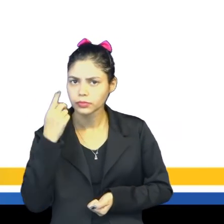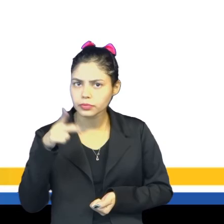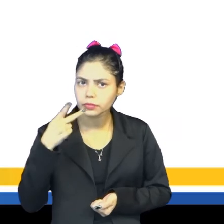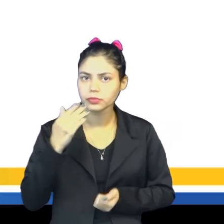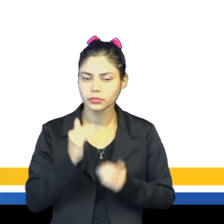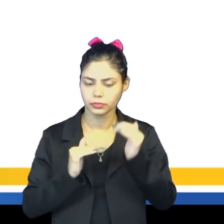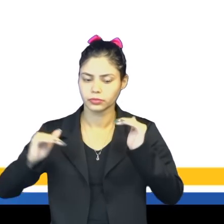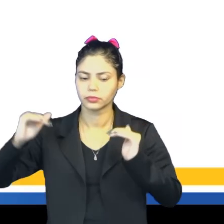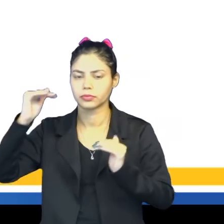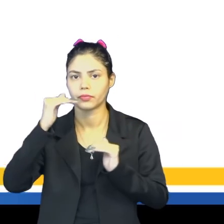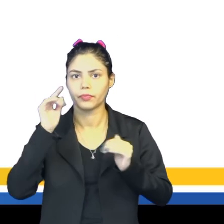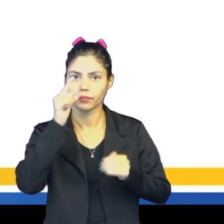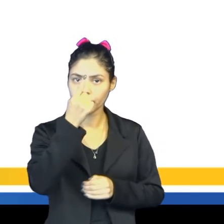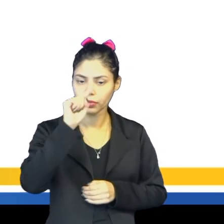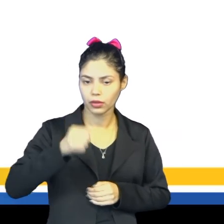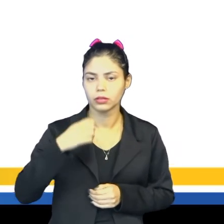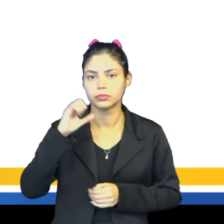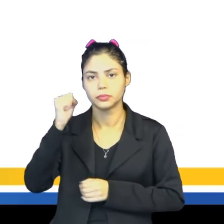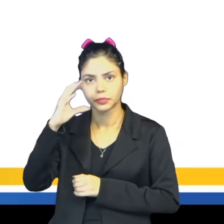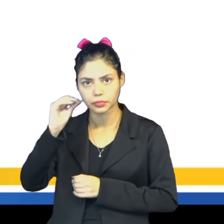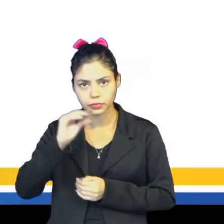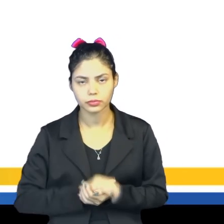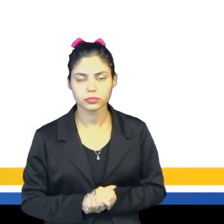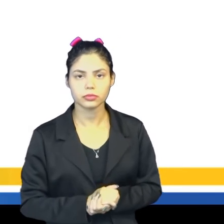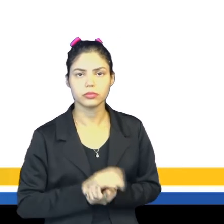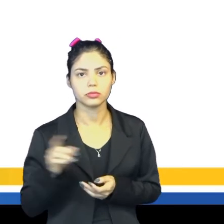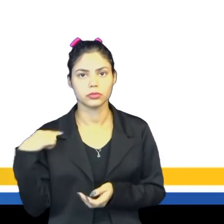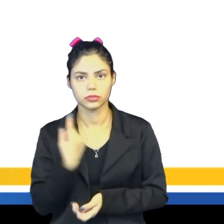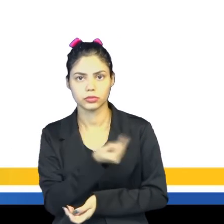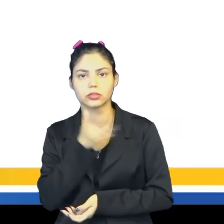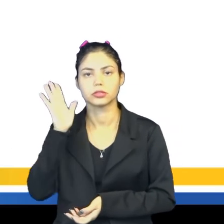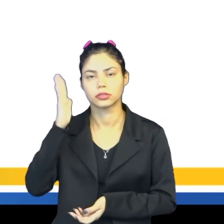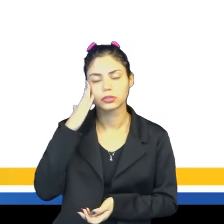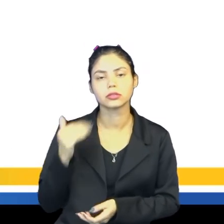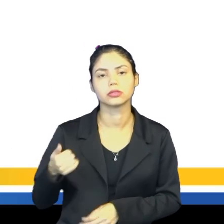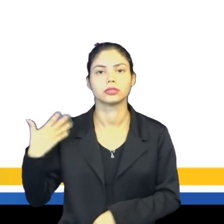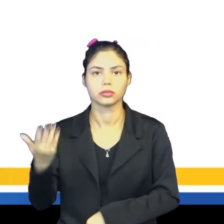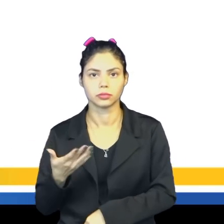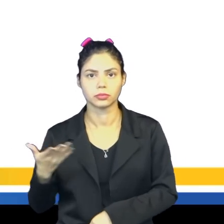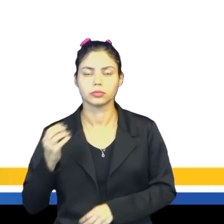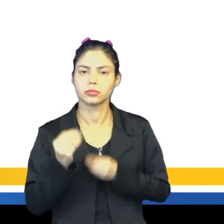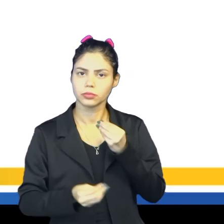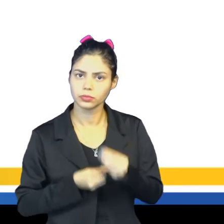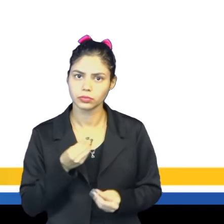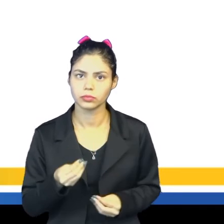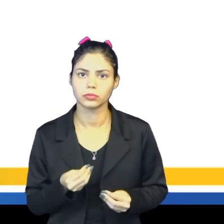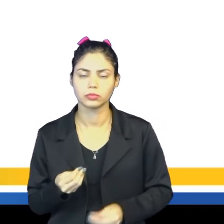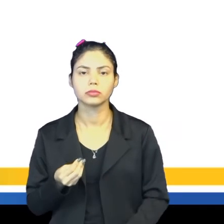lá em cima 1,80, a gente já se baseia como